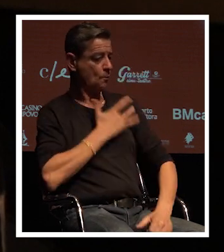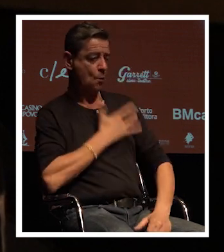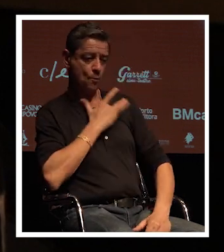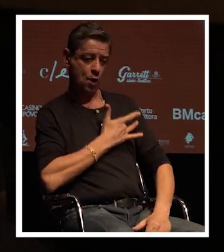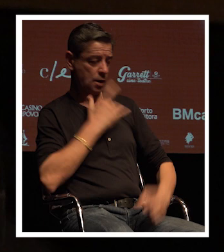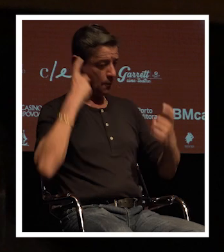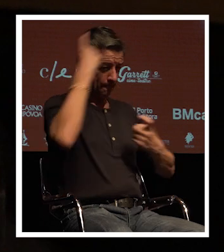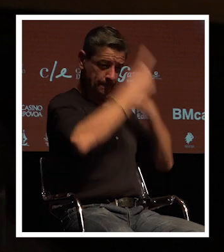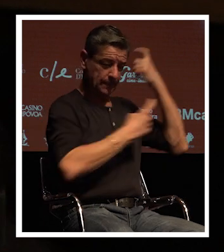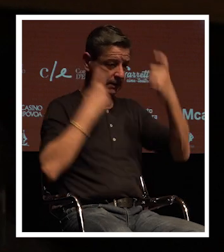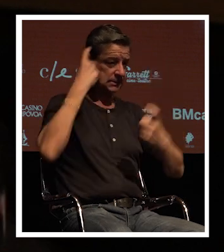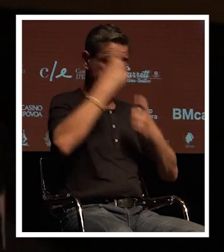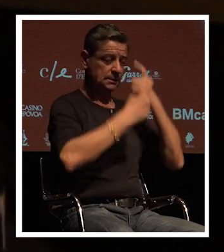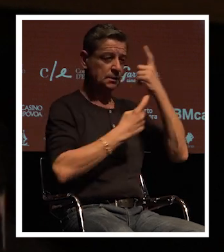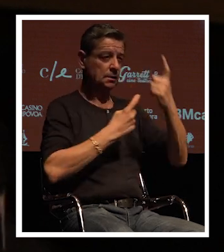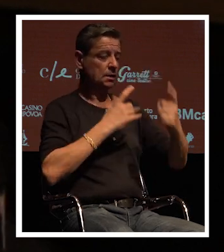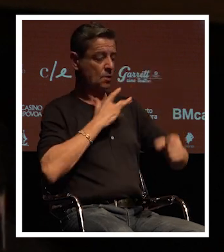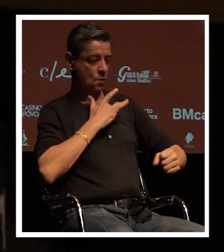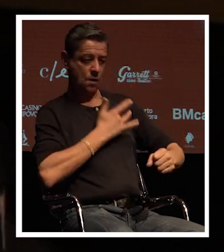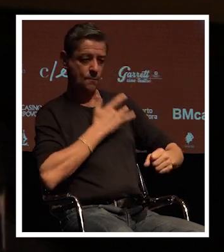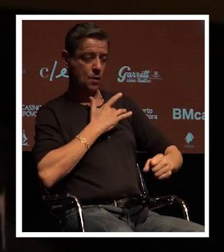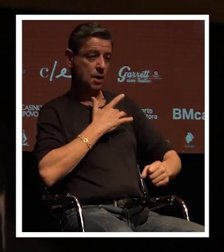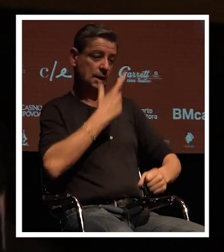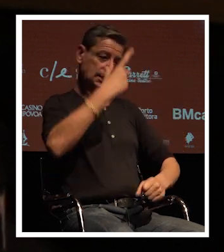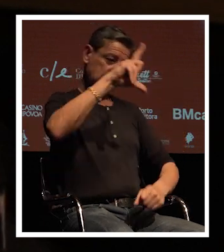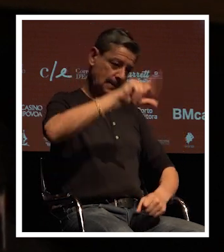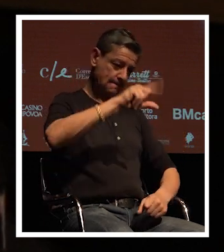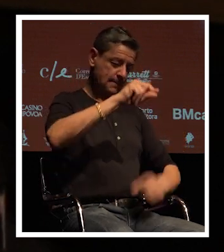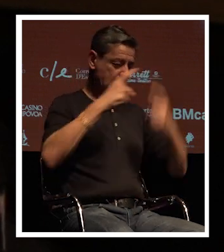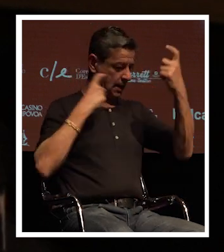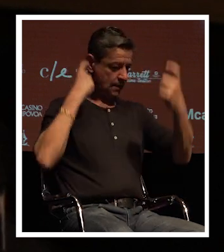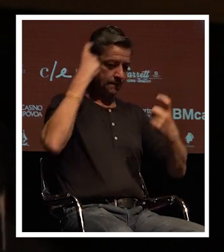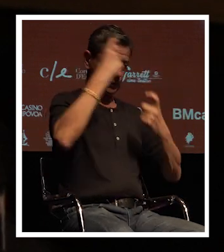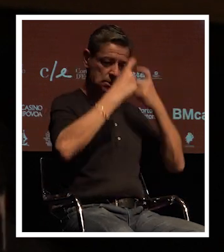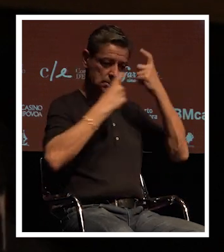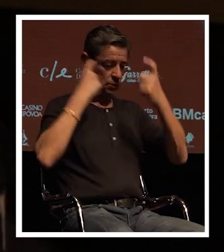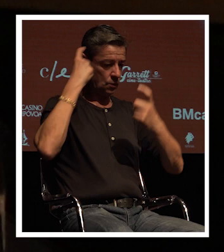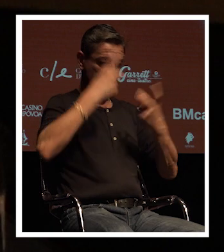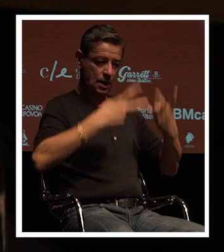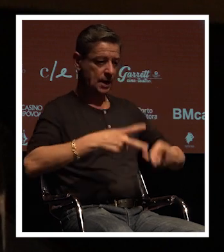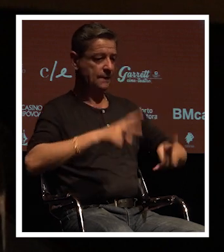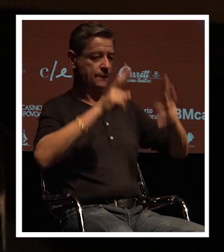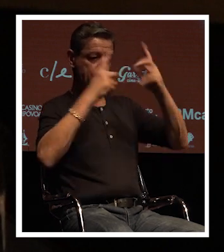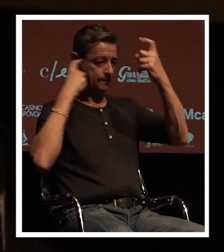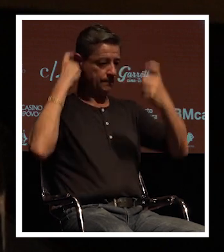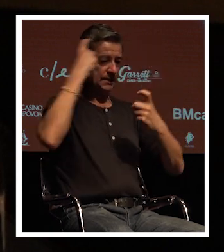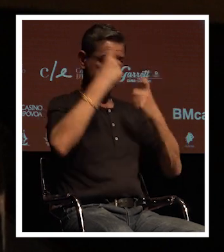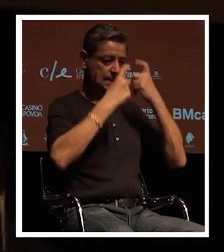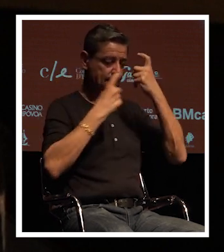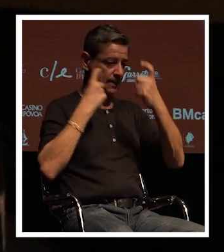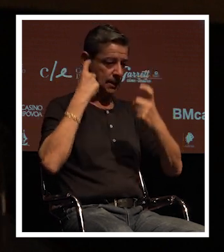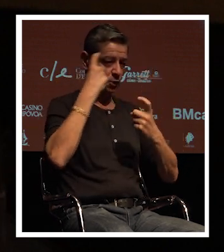pensamento num amor num pensamento porque é livre comento porque é livre para